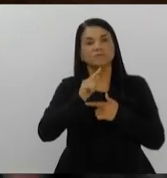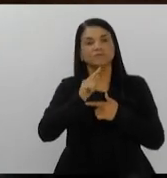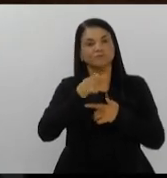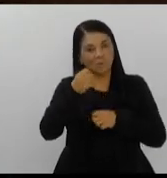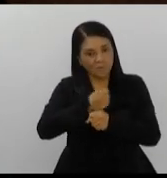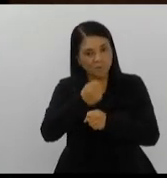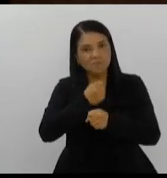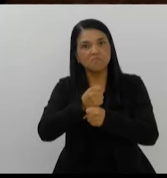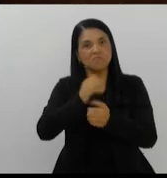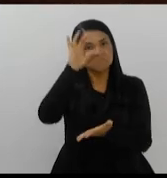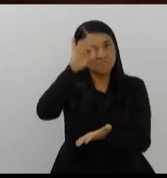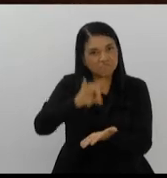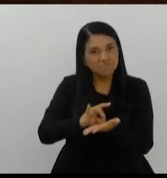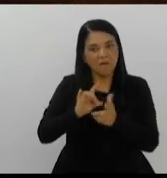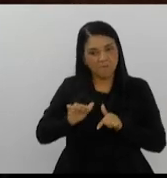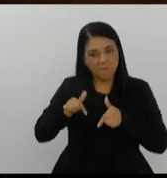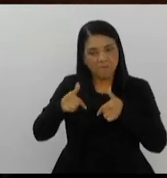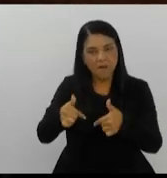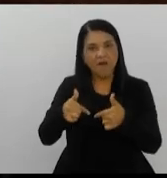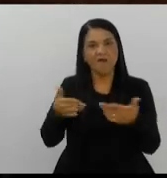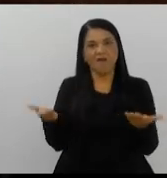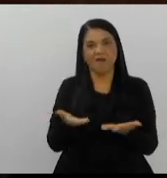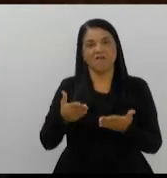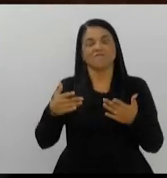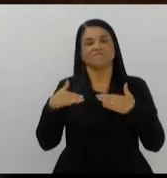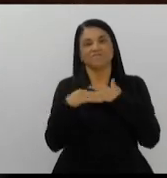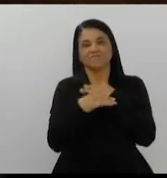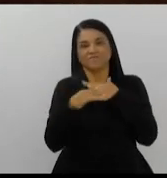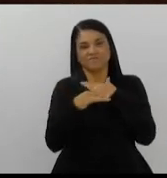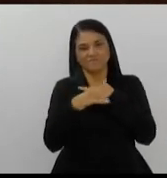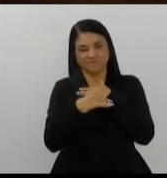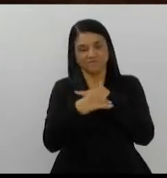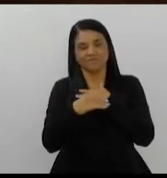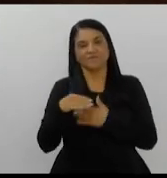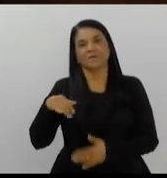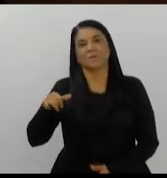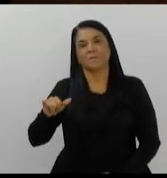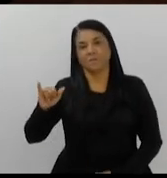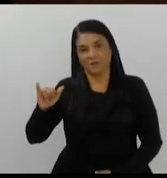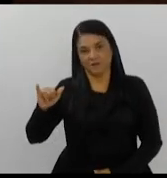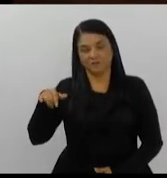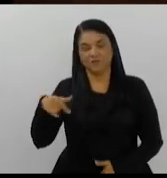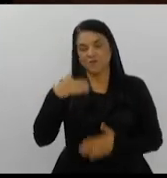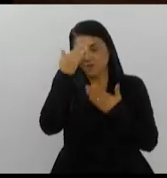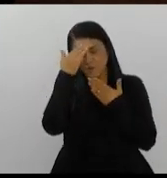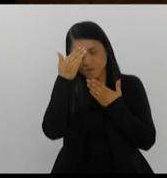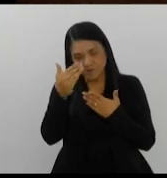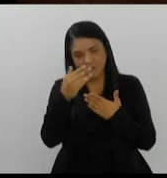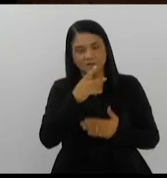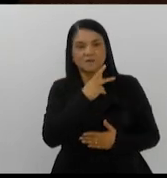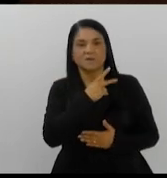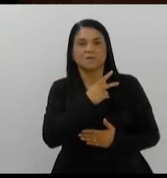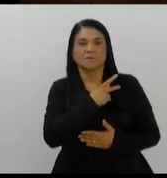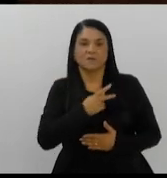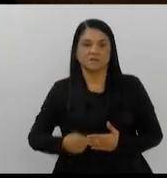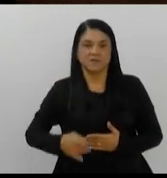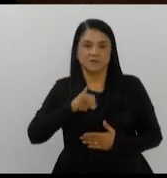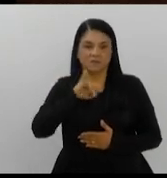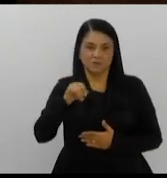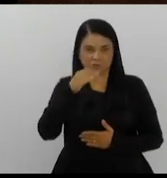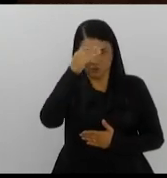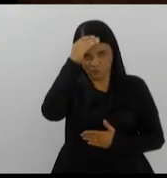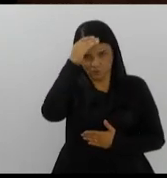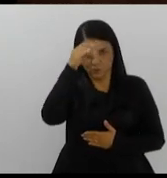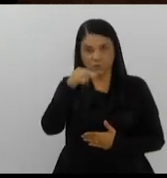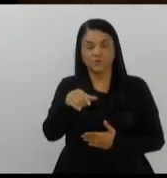e hoje será uma realidade no município de Paraty. Então, muito obrigado, presidente Ju, pela oportunidade e